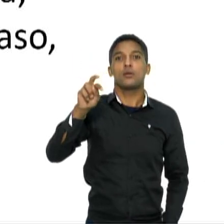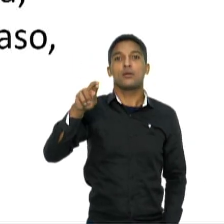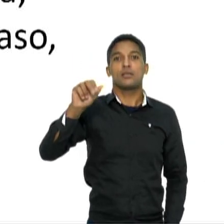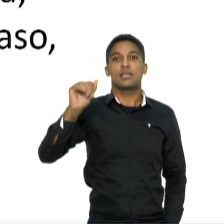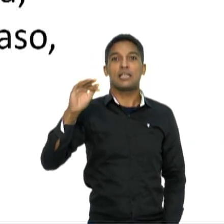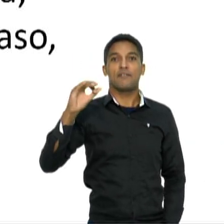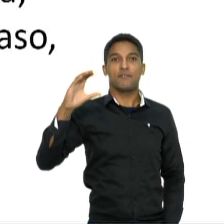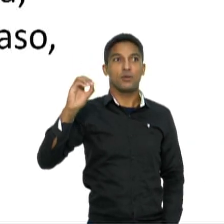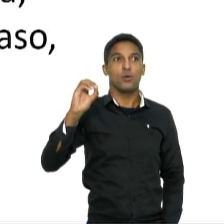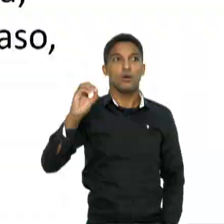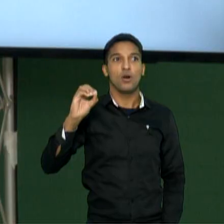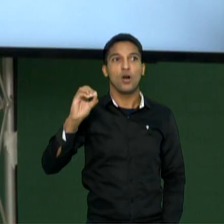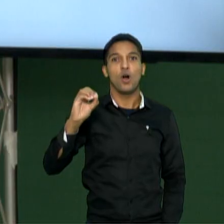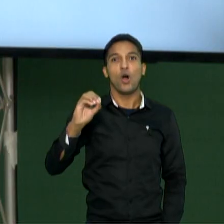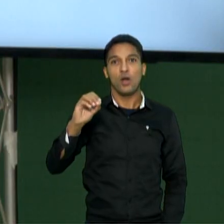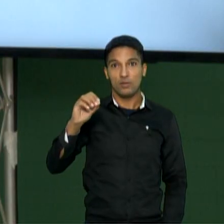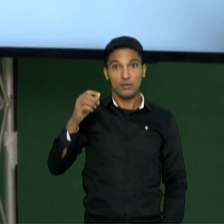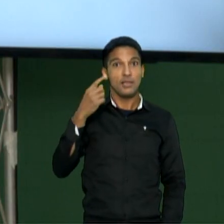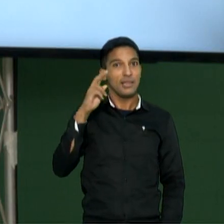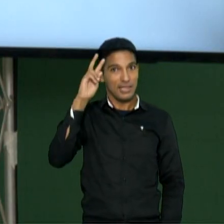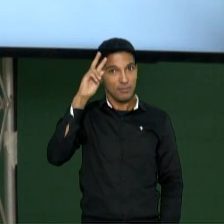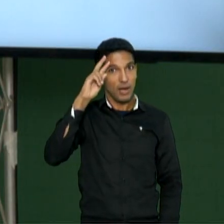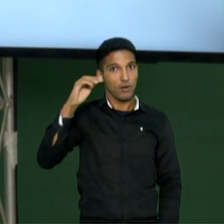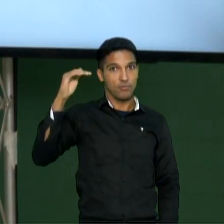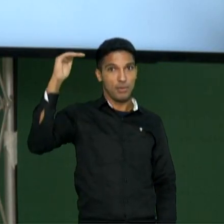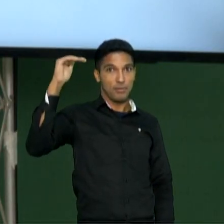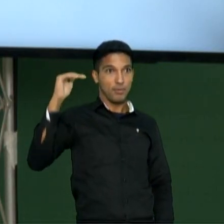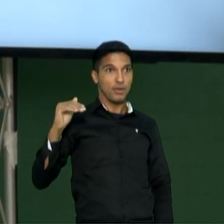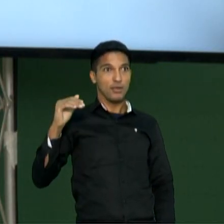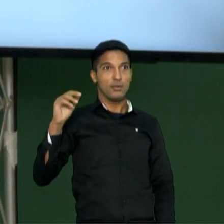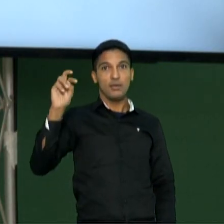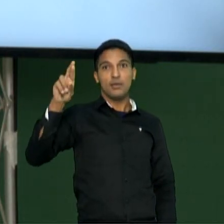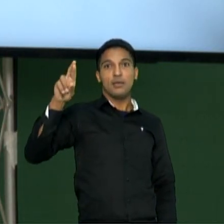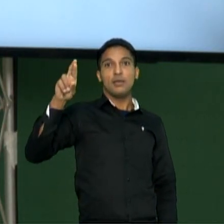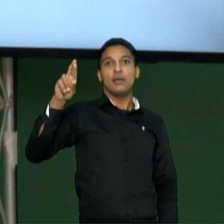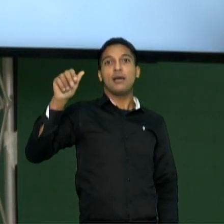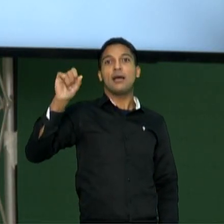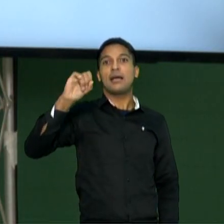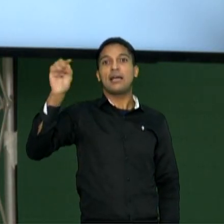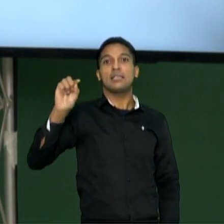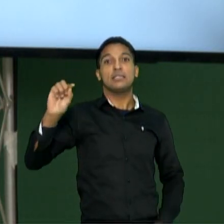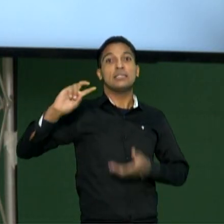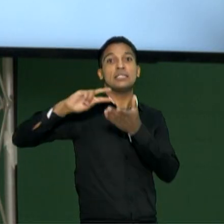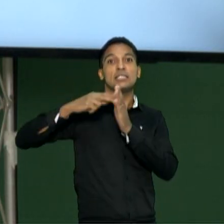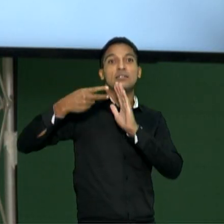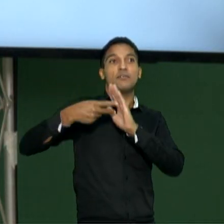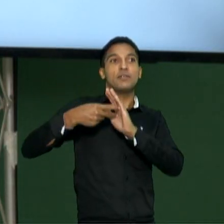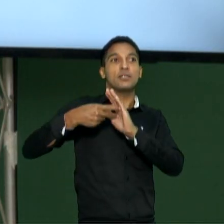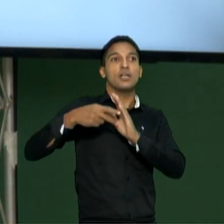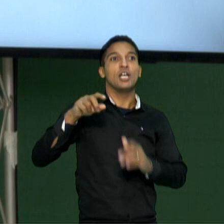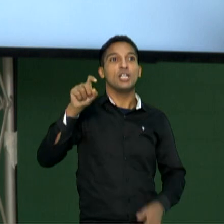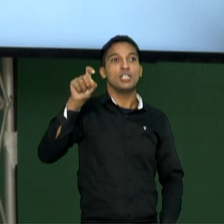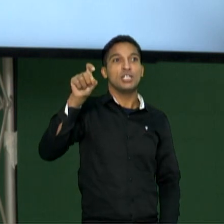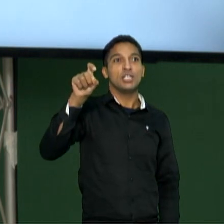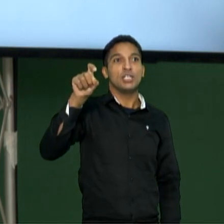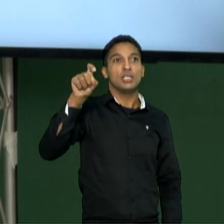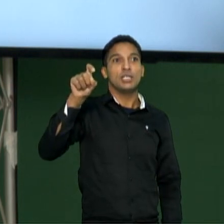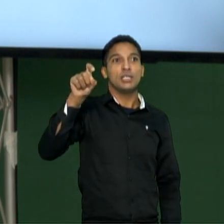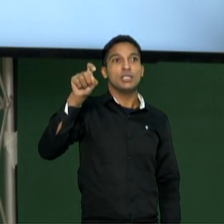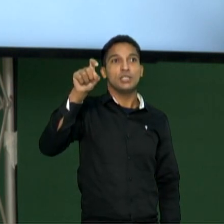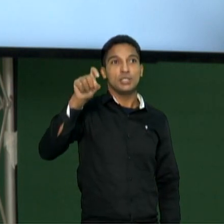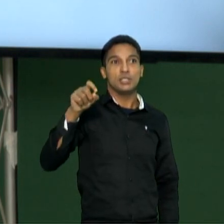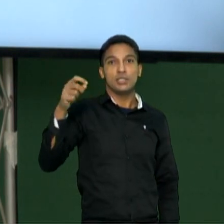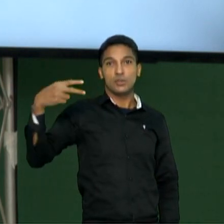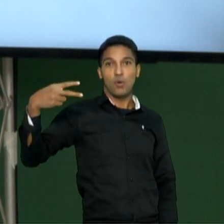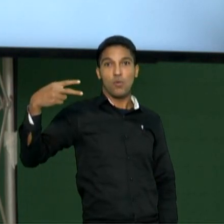relembrar, raiz é o x igual a 1, o coeficiente linear, que é o termo b da nossa função, é aqui o menos 1, onde o gráfico corta o eixo